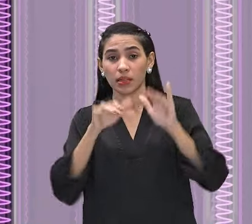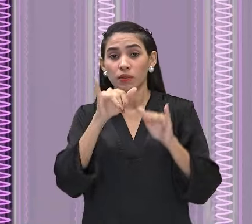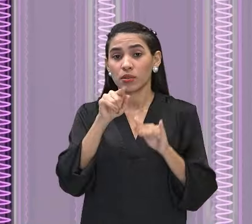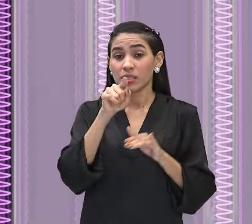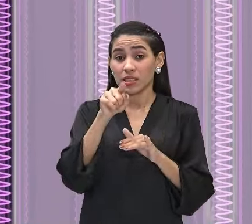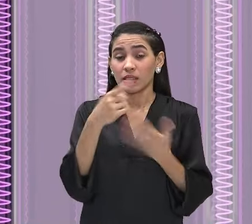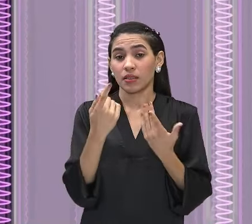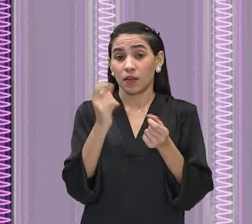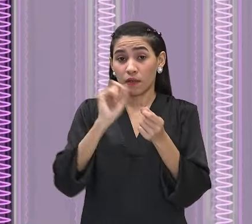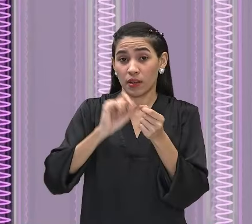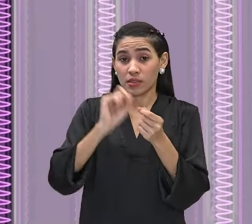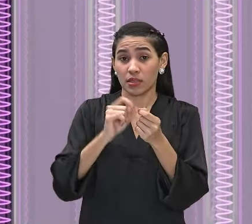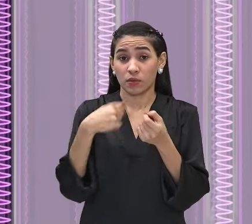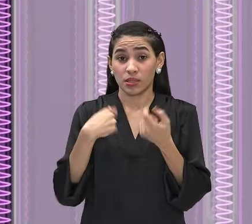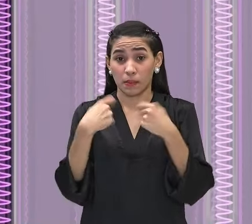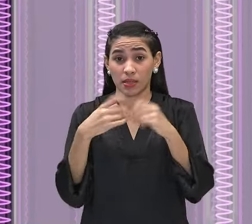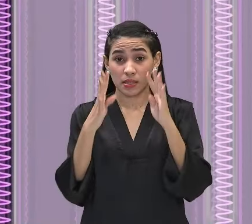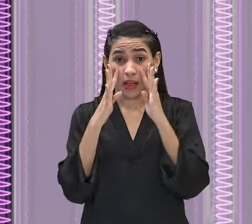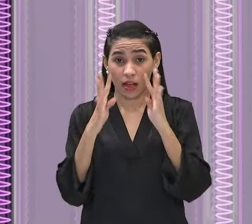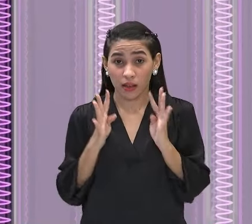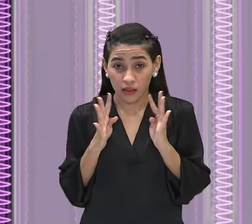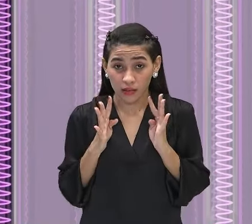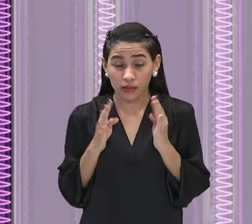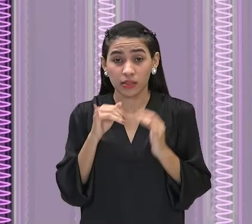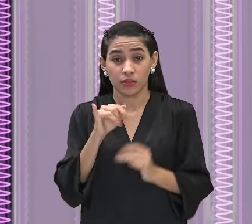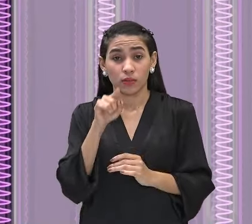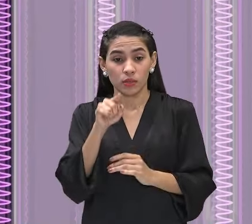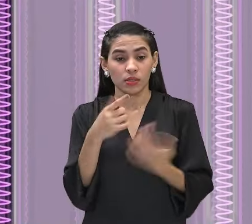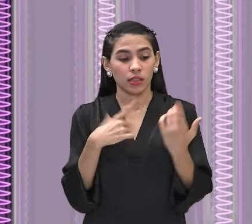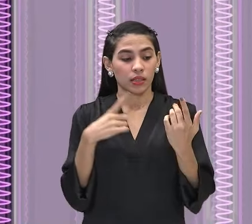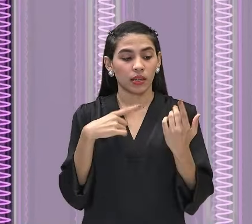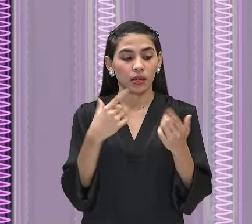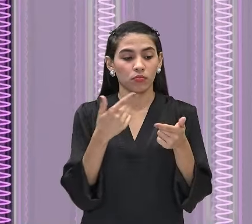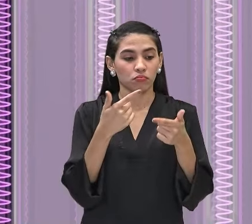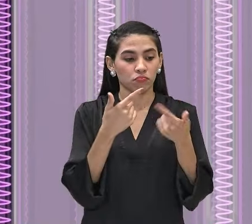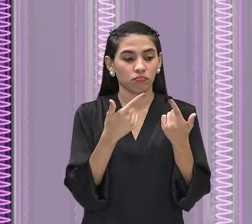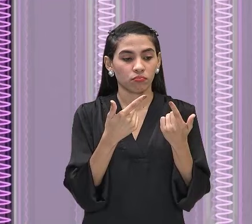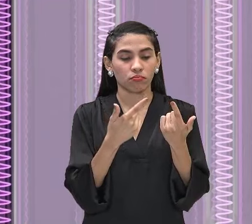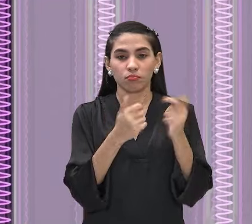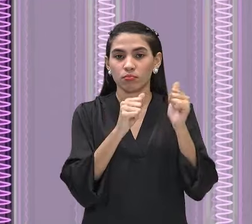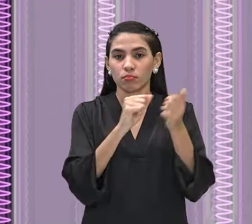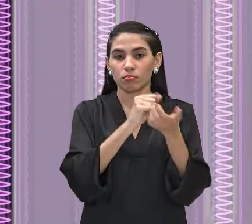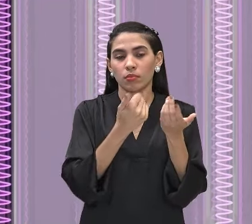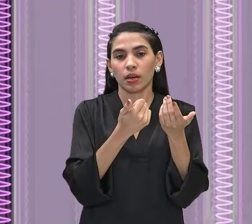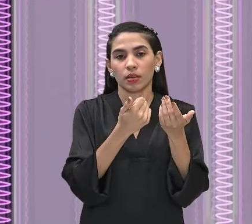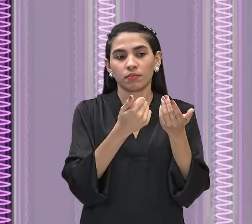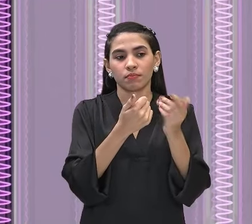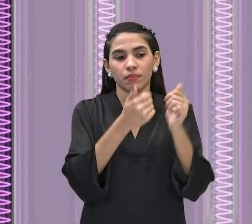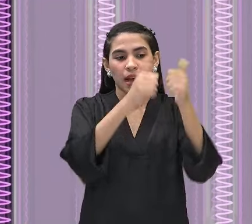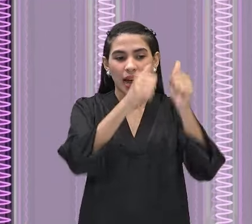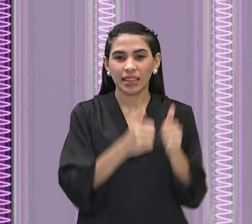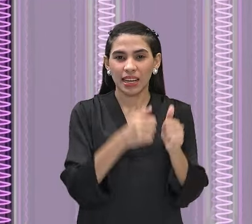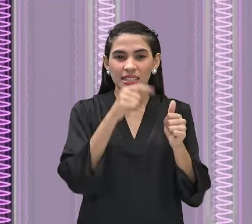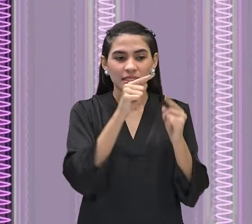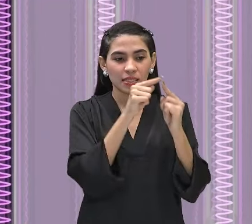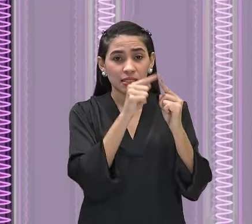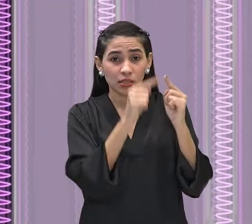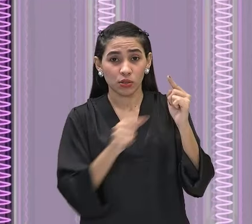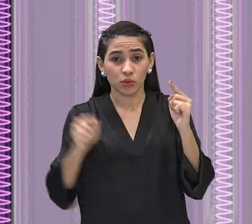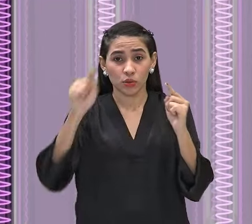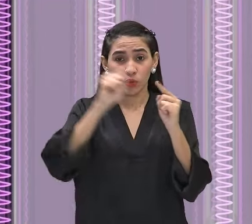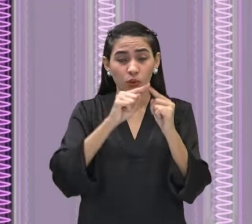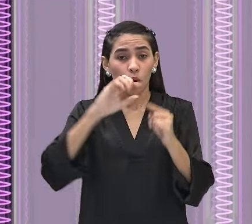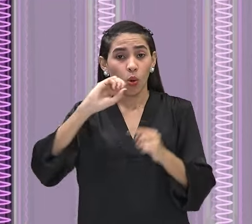atento se você está diante de um problema que envolve circunferência e seus elementos e o